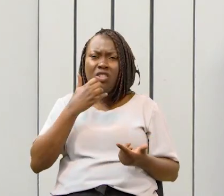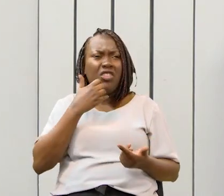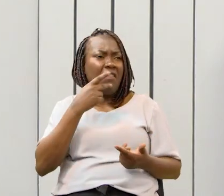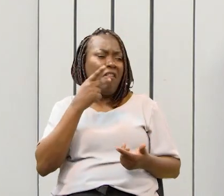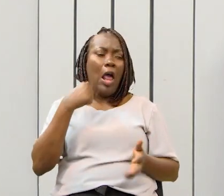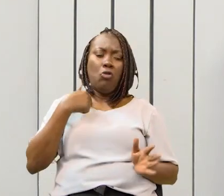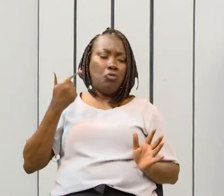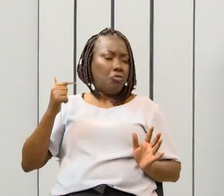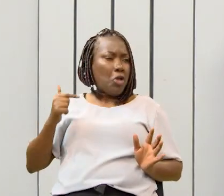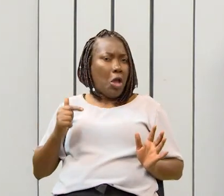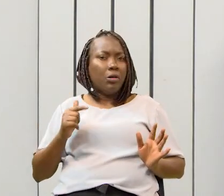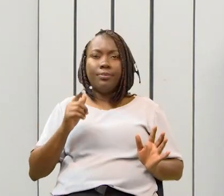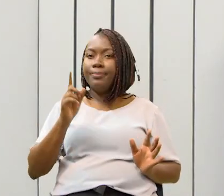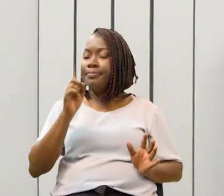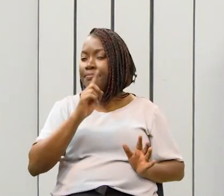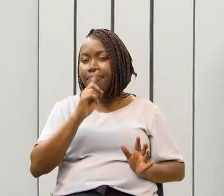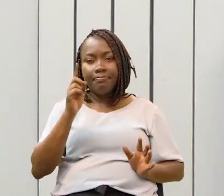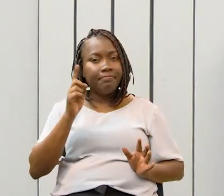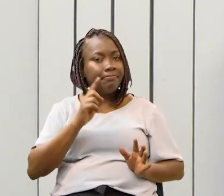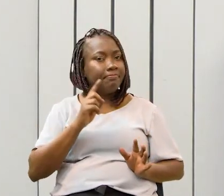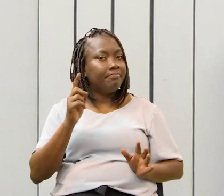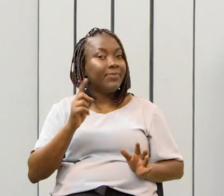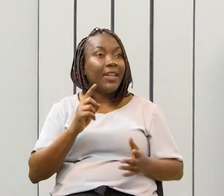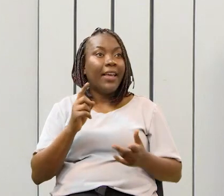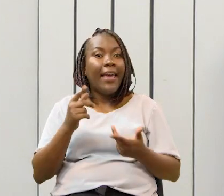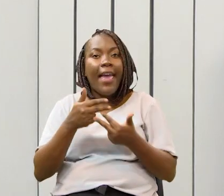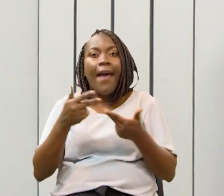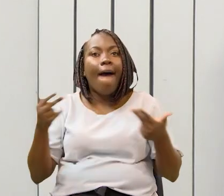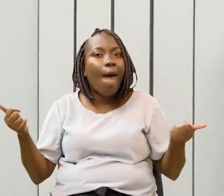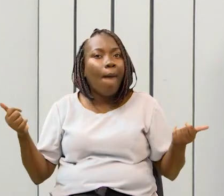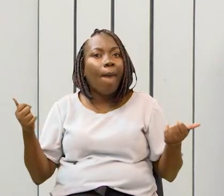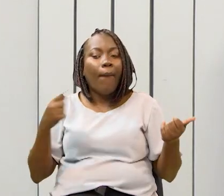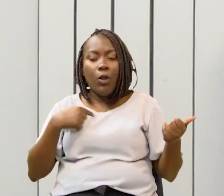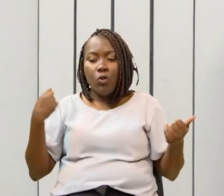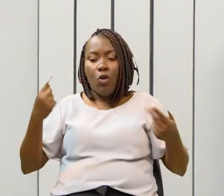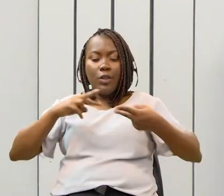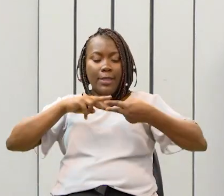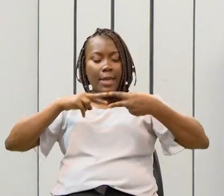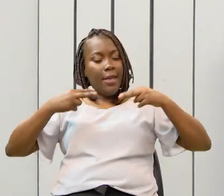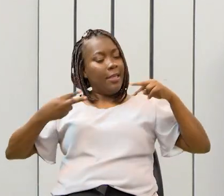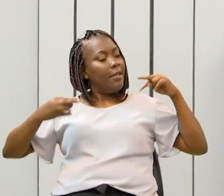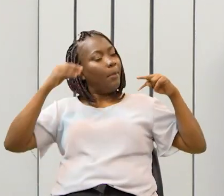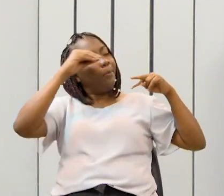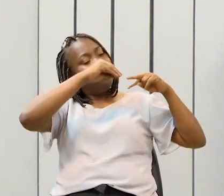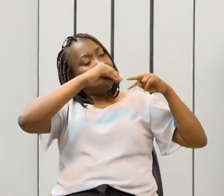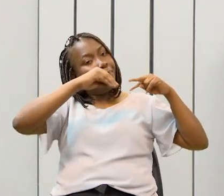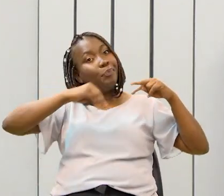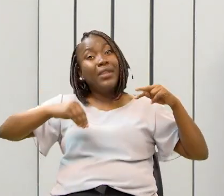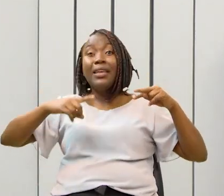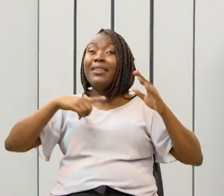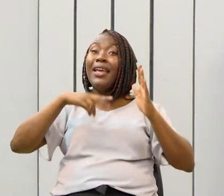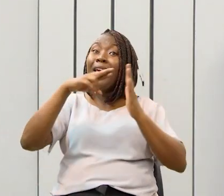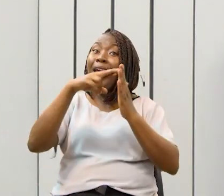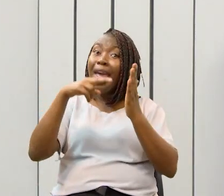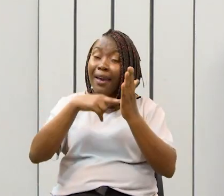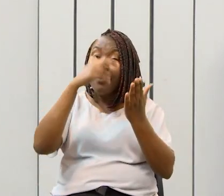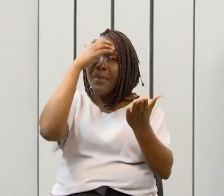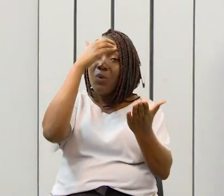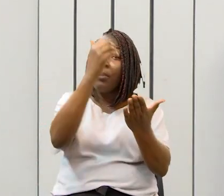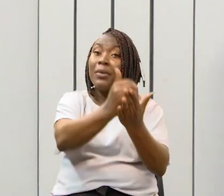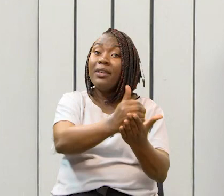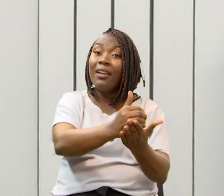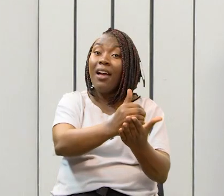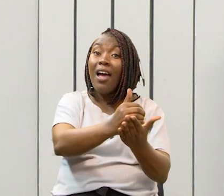E não adianta falar, eu não tenho, você não tem. É algo assim que eu acho que está no nosso DNA, só pode, porque tem a regra para